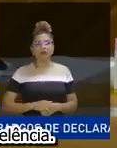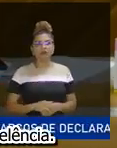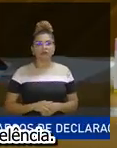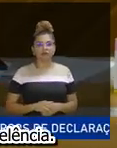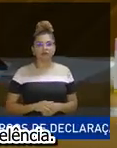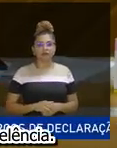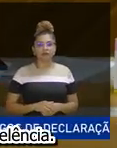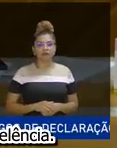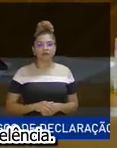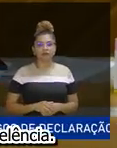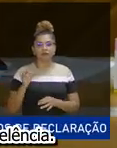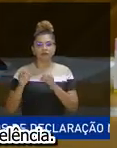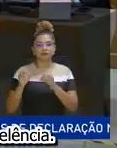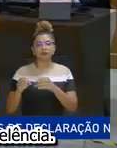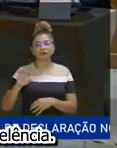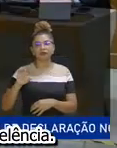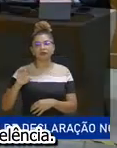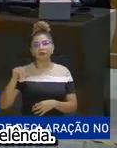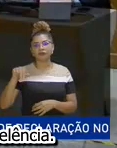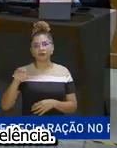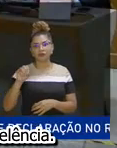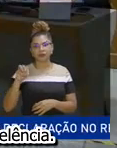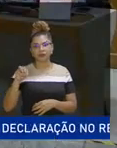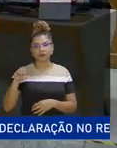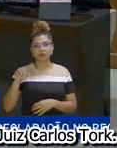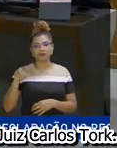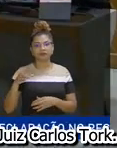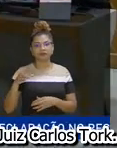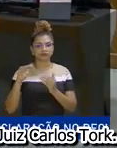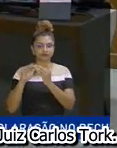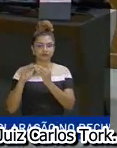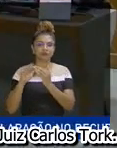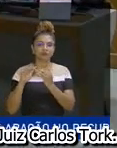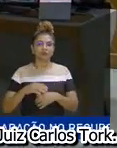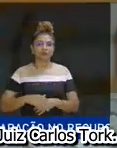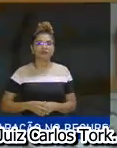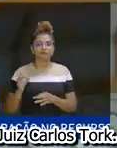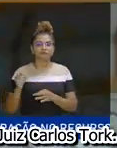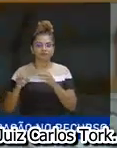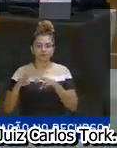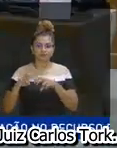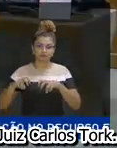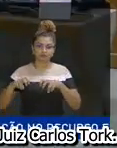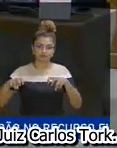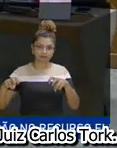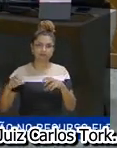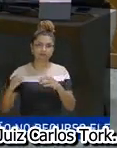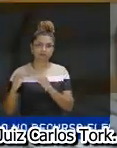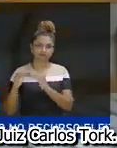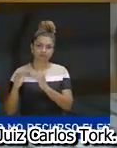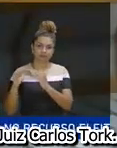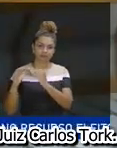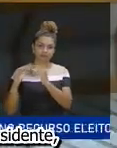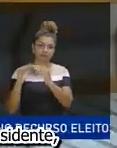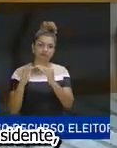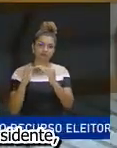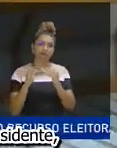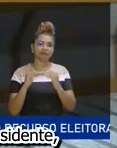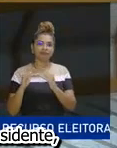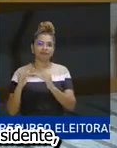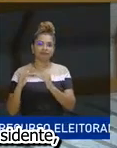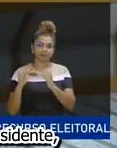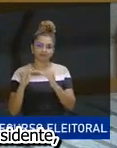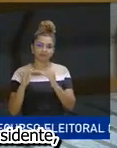Juiz Normando Souza. Eu acompanho a relatora, Excelência. Juiz Rivaldo Valente. Me acompanhe, senhor presidente. Juiz Carlos Torque.